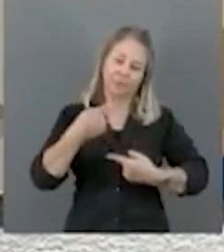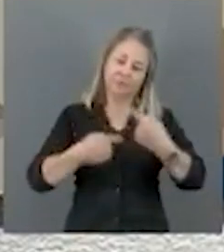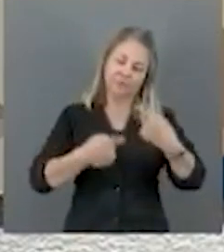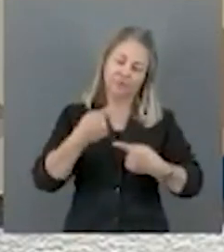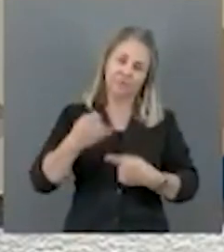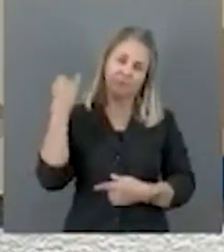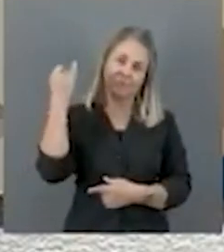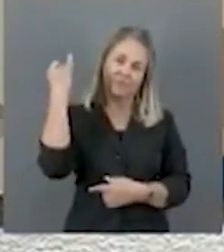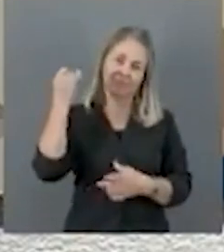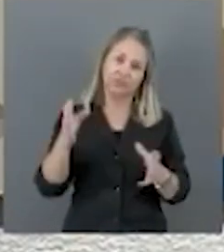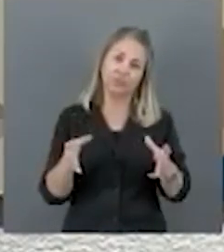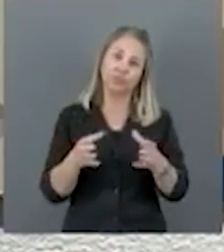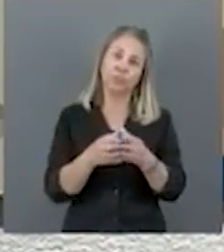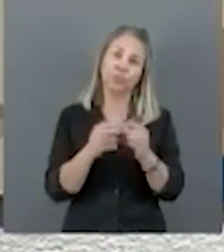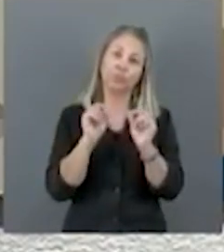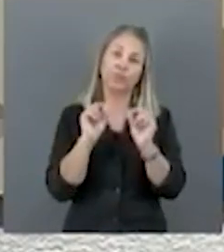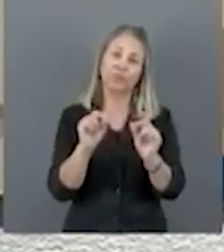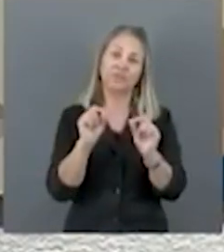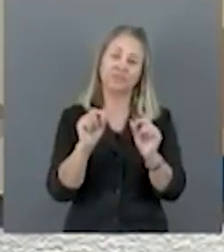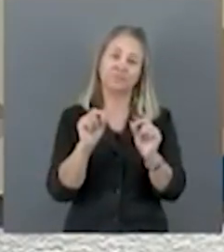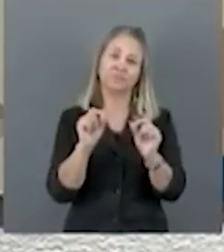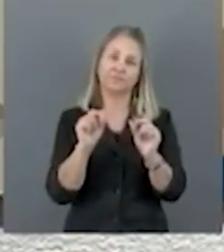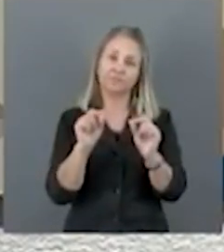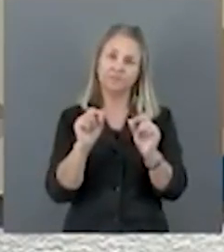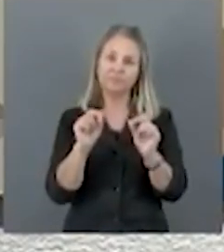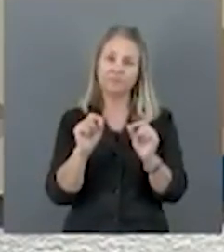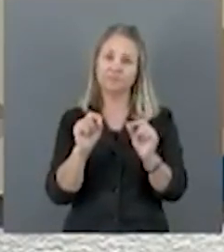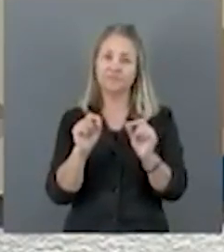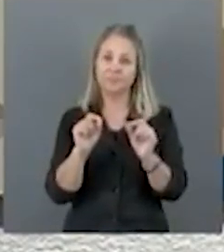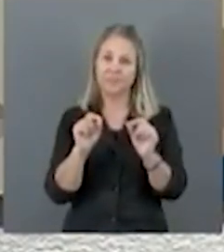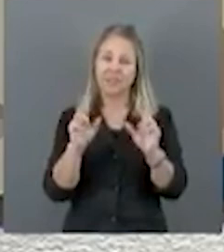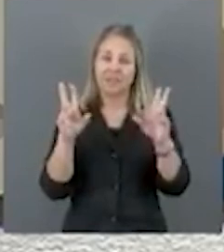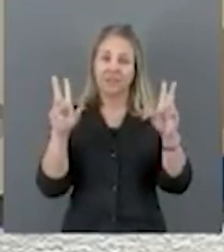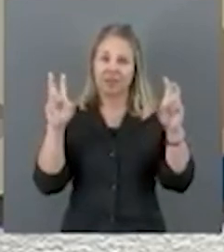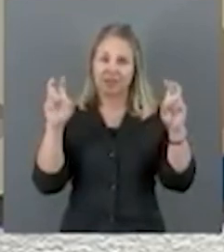grupo, que é a questão